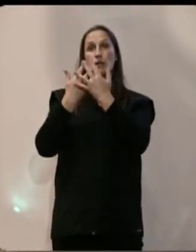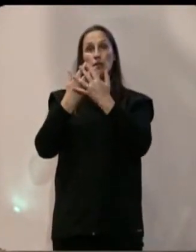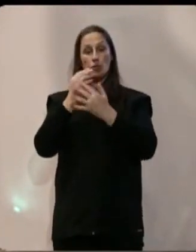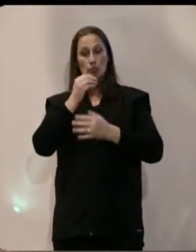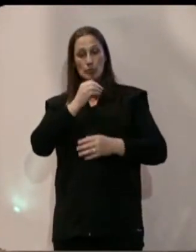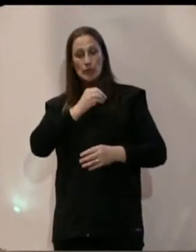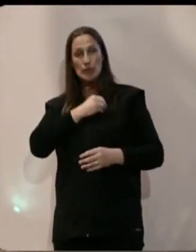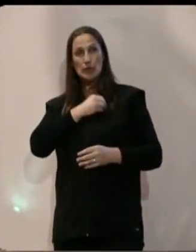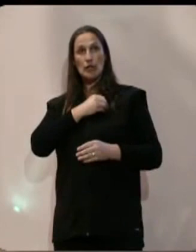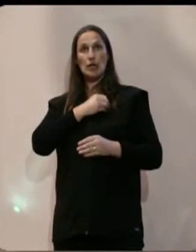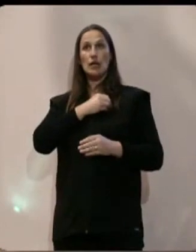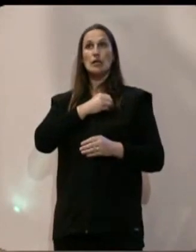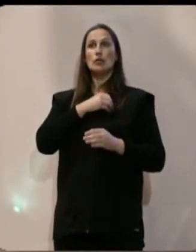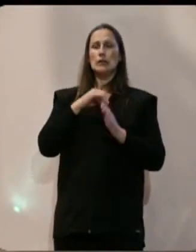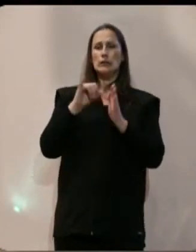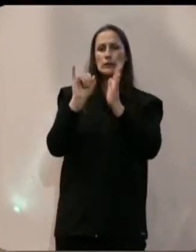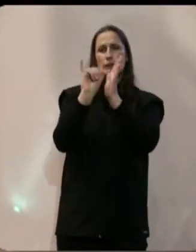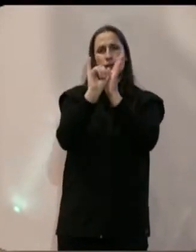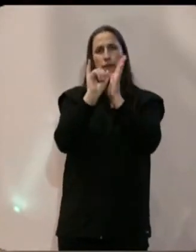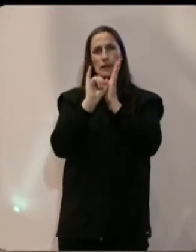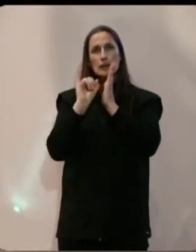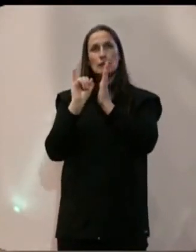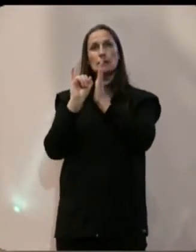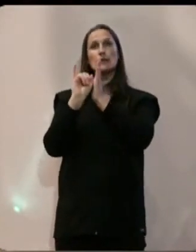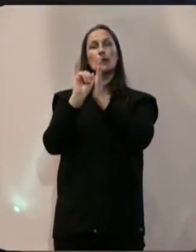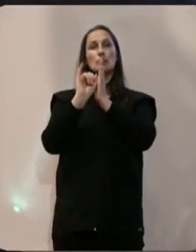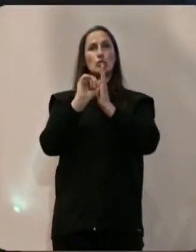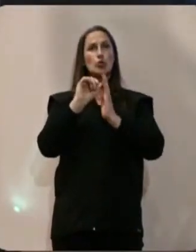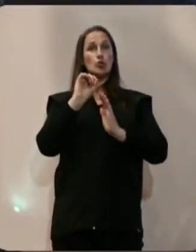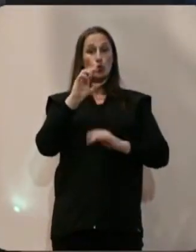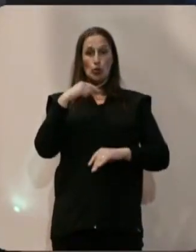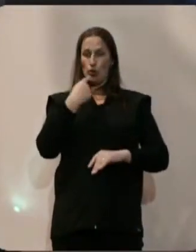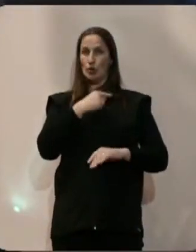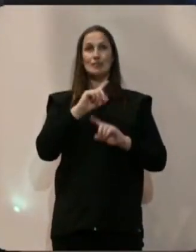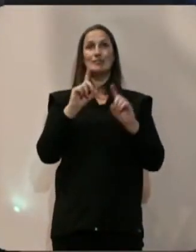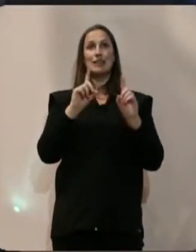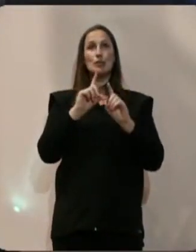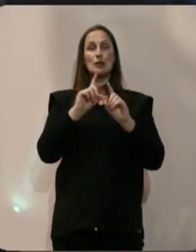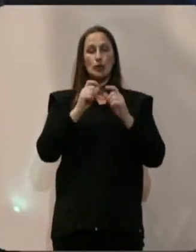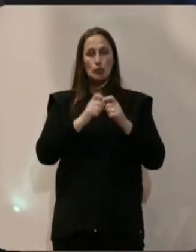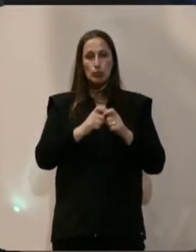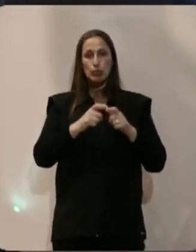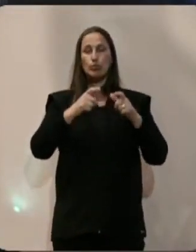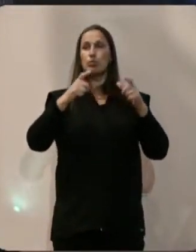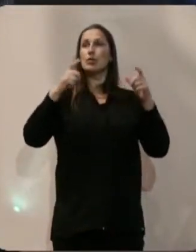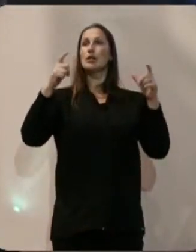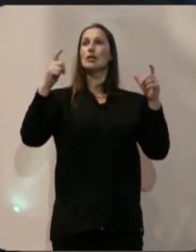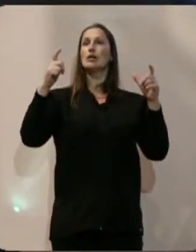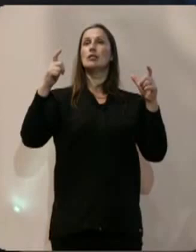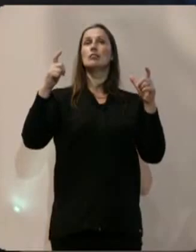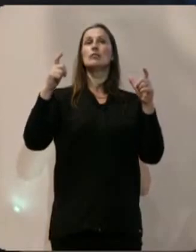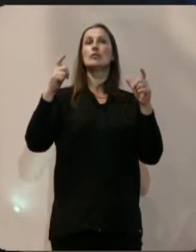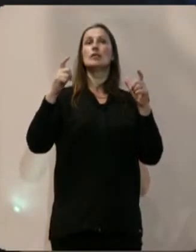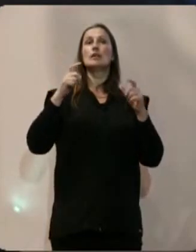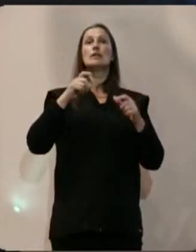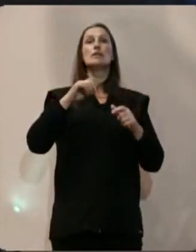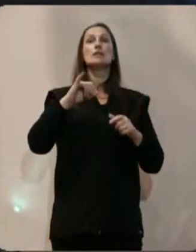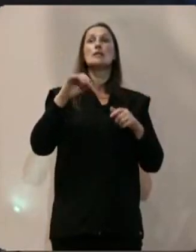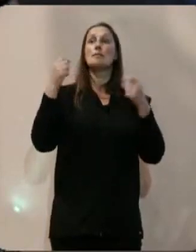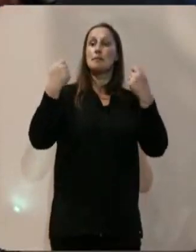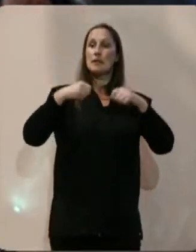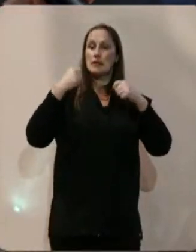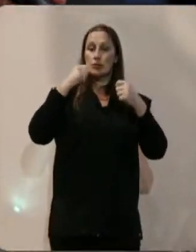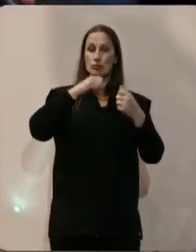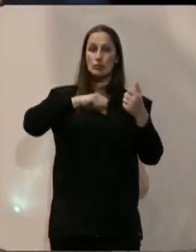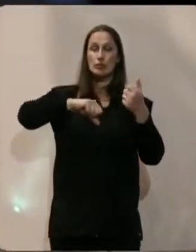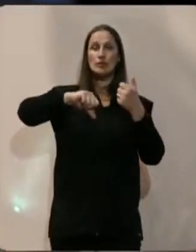se torna intercessor, não apenas por aquilo que está acontecendo conosco, mas numa visão mais ampla. Se for preciso